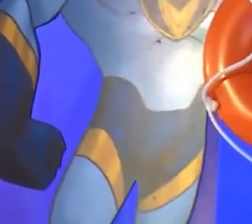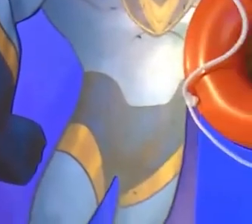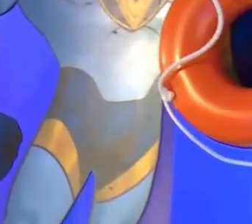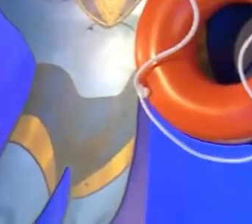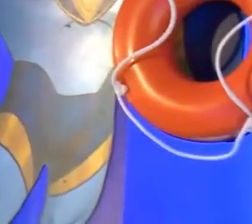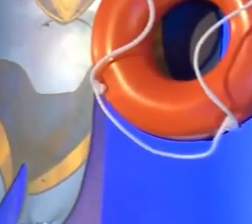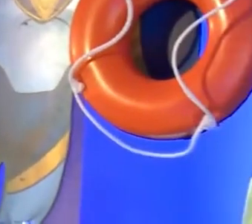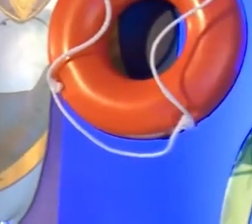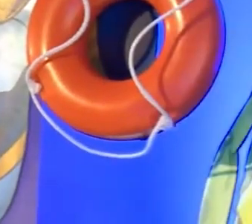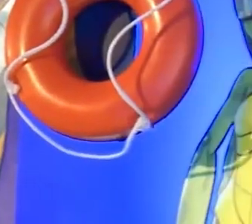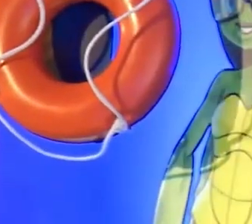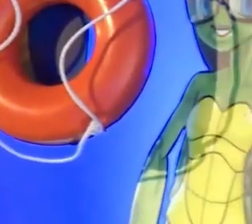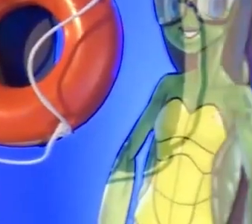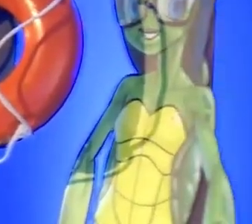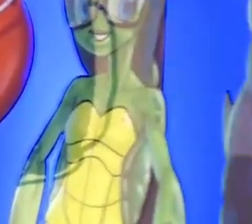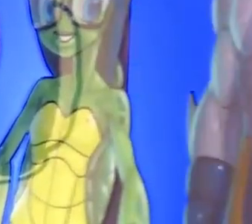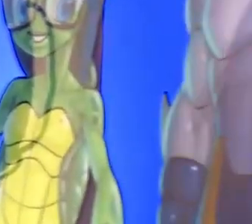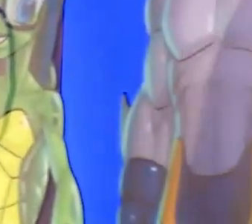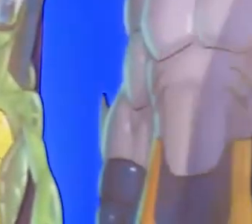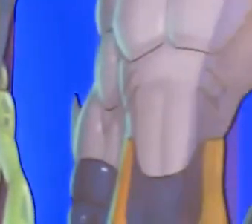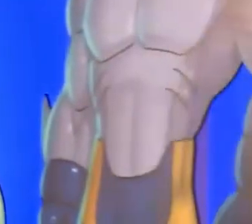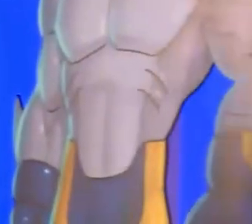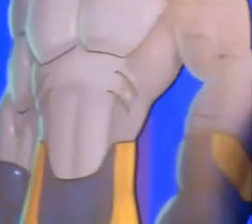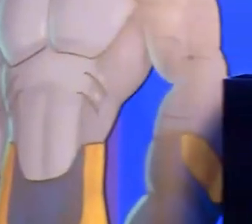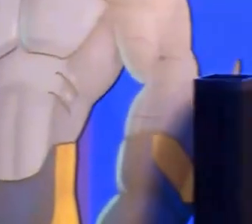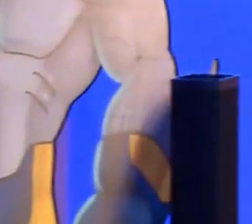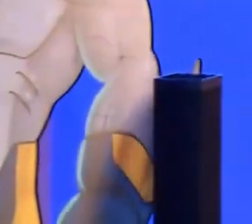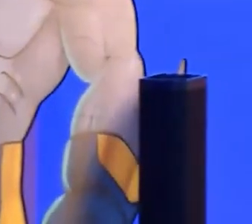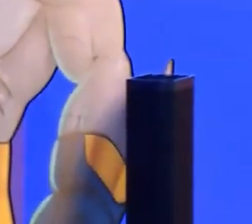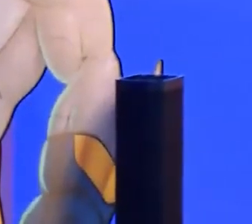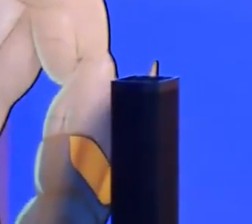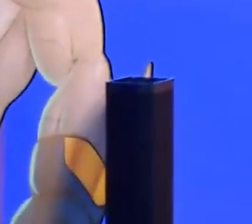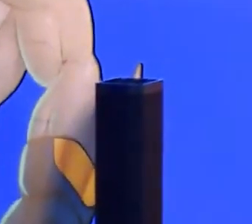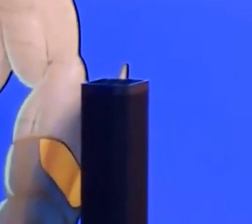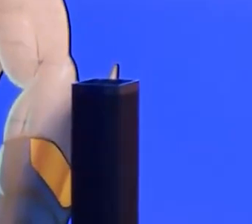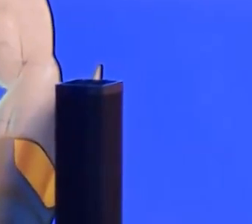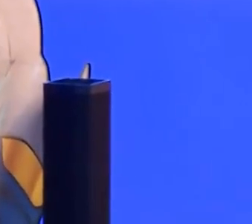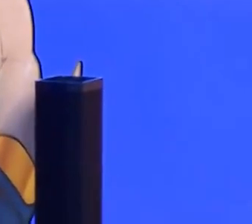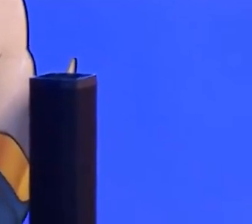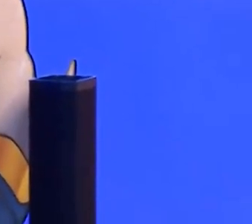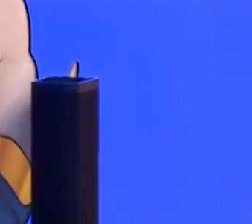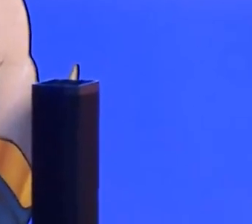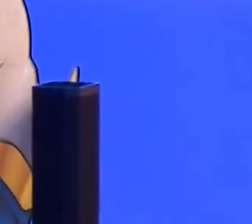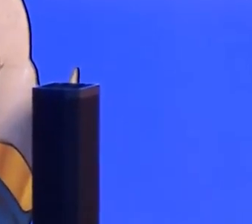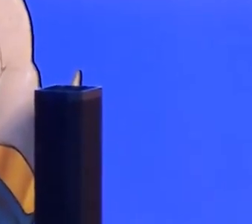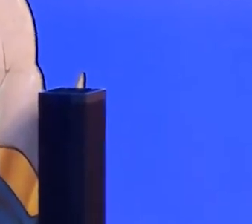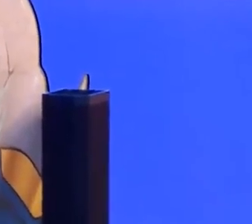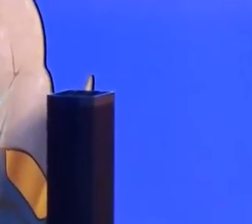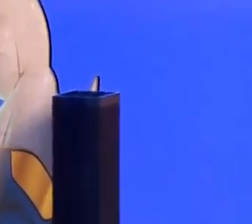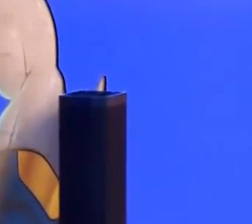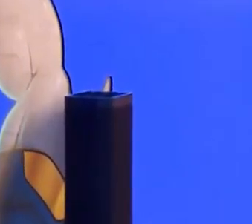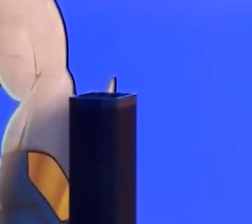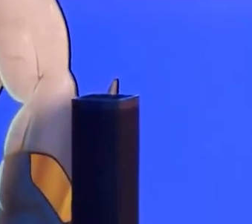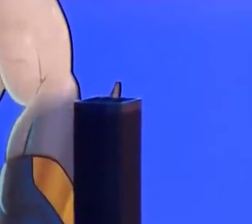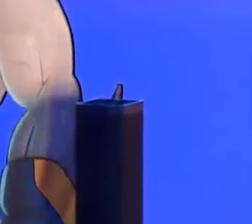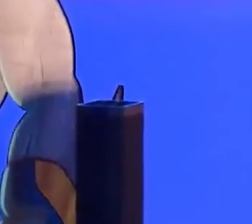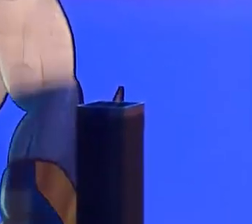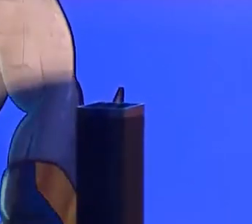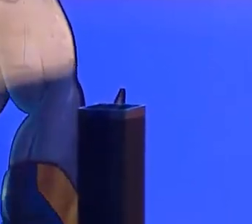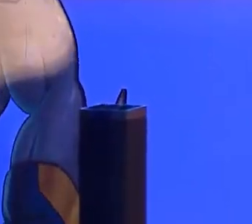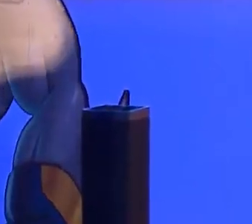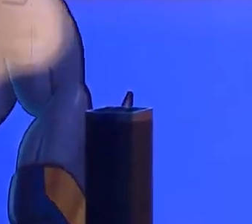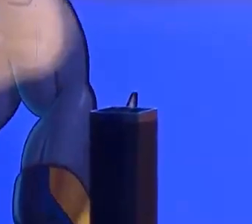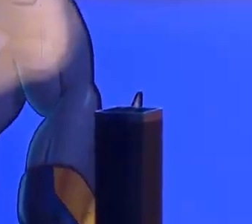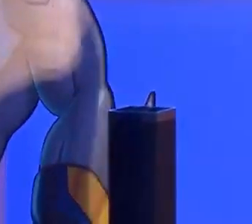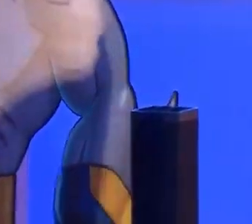conhecer um pouquinho deste lindo projeto. E eu represento uma fundação, chama Fundação